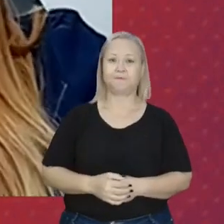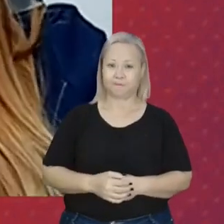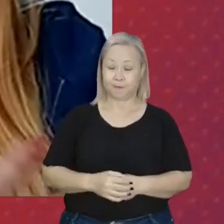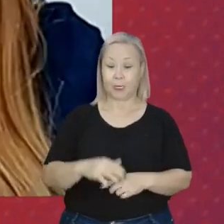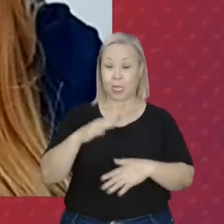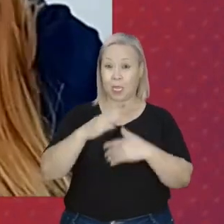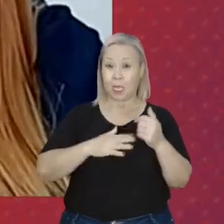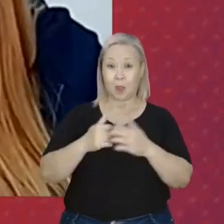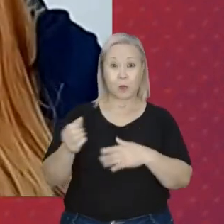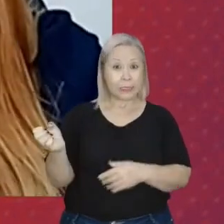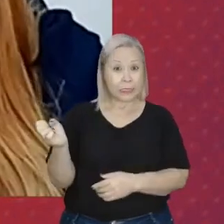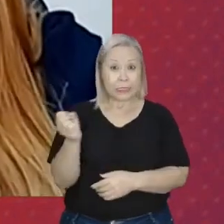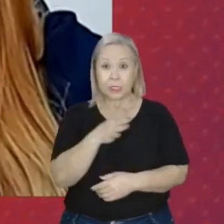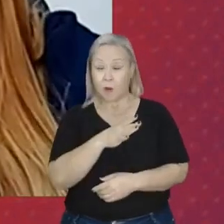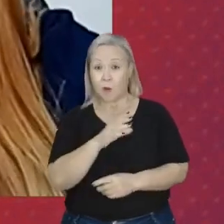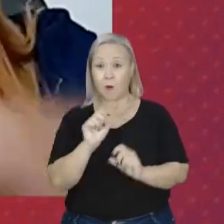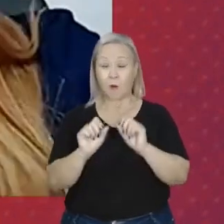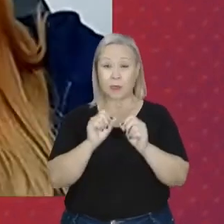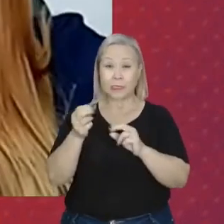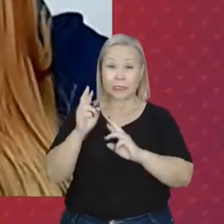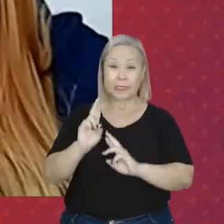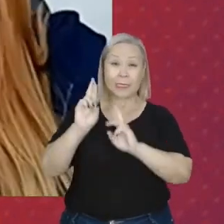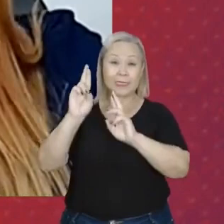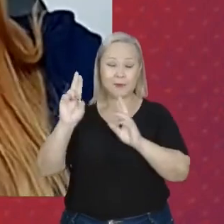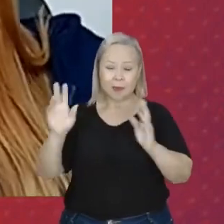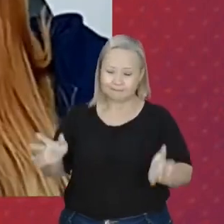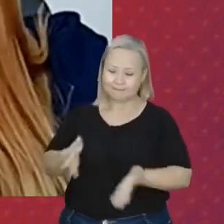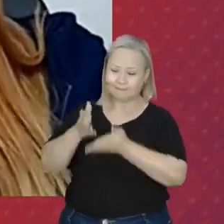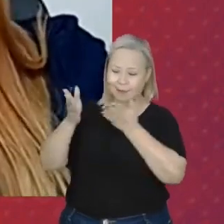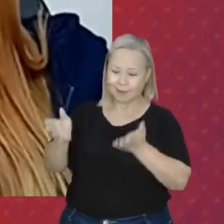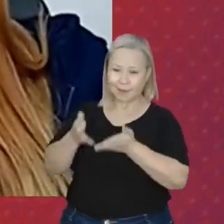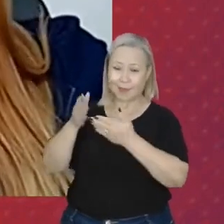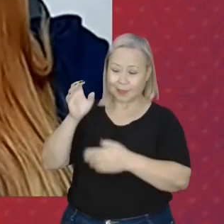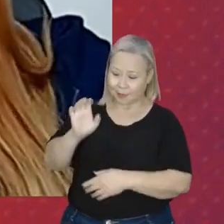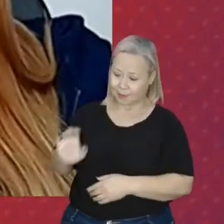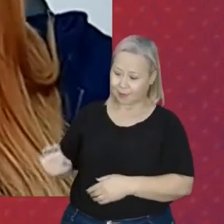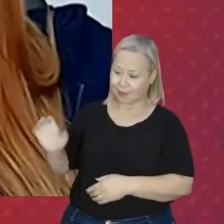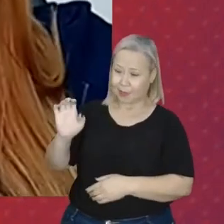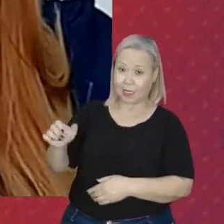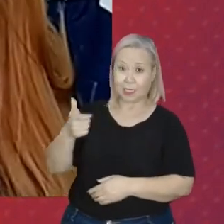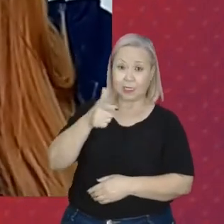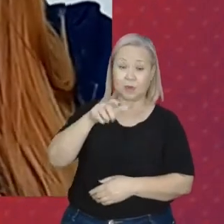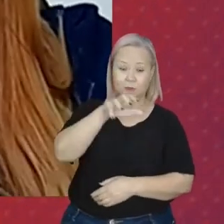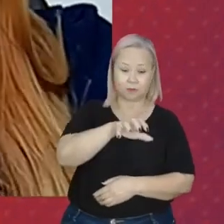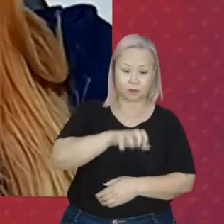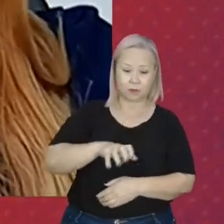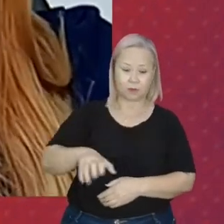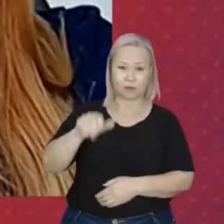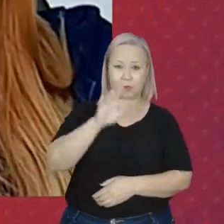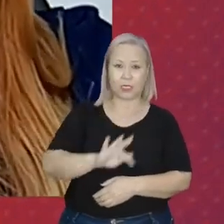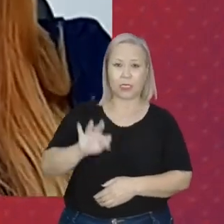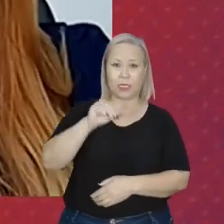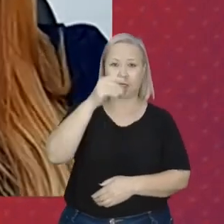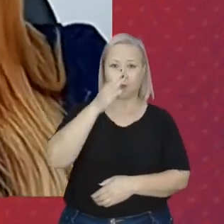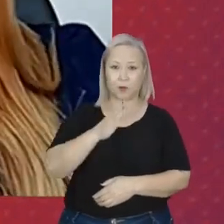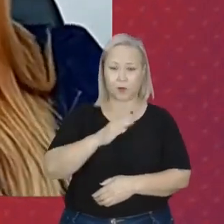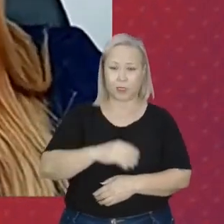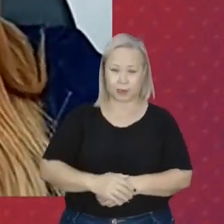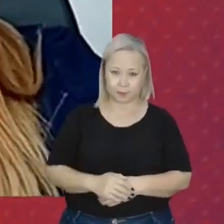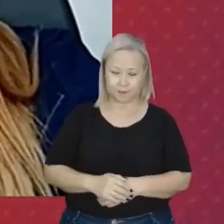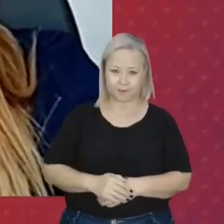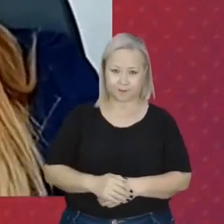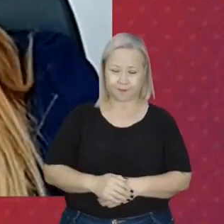ação inédita que a gente espera que inspire aí os estados e as outras unidades da federação.